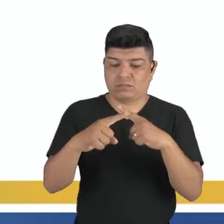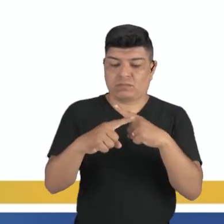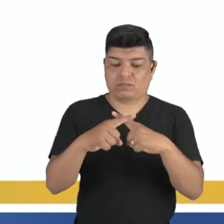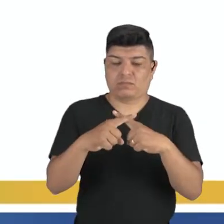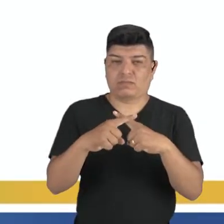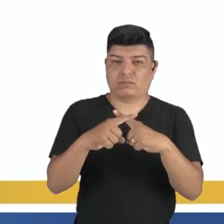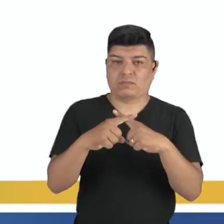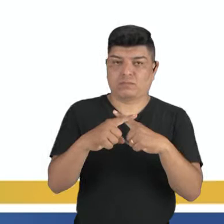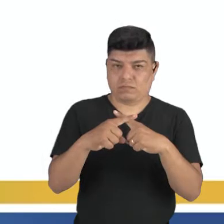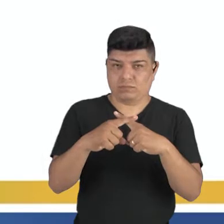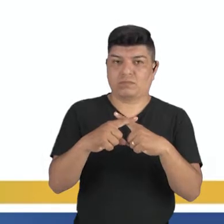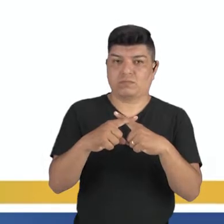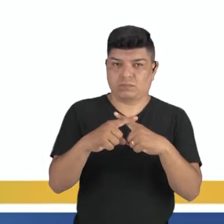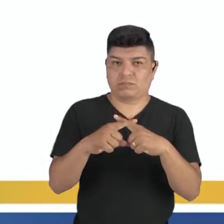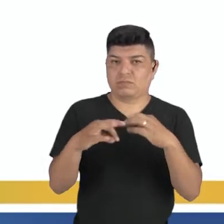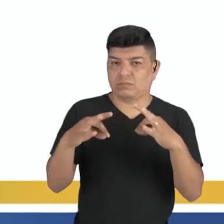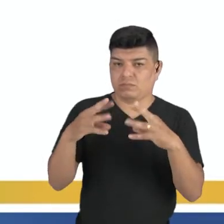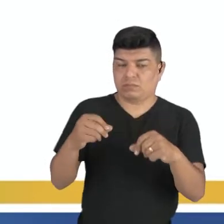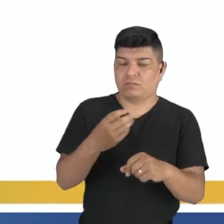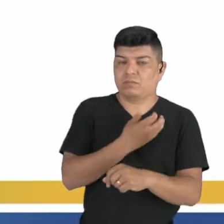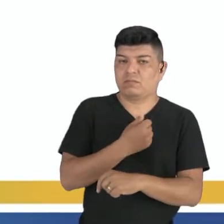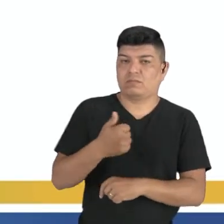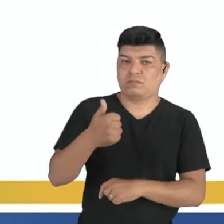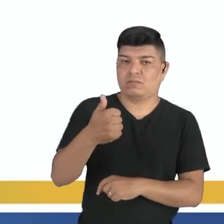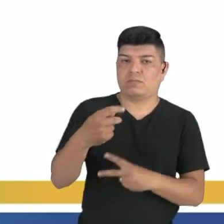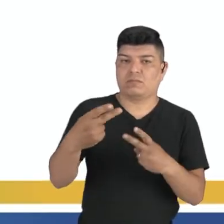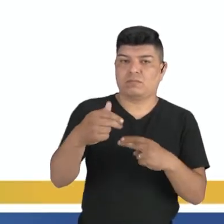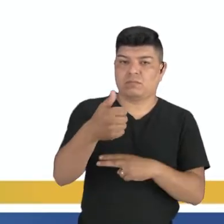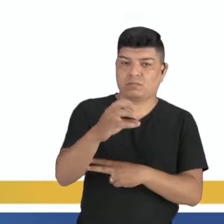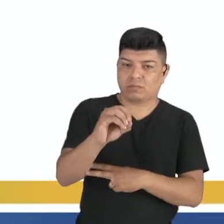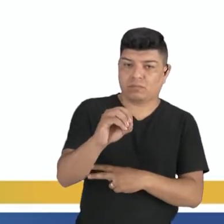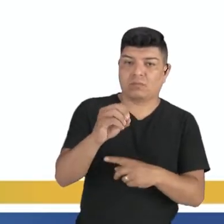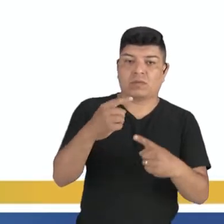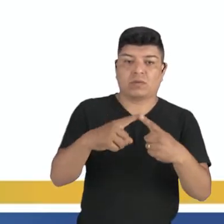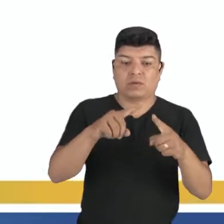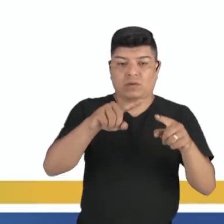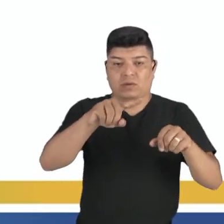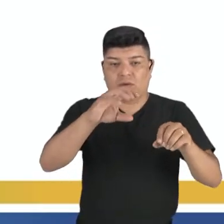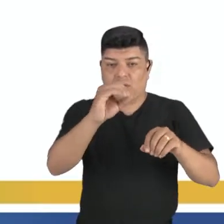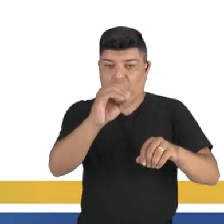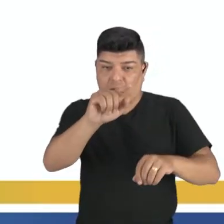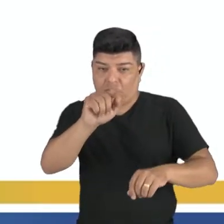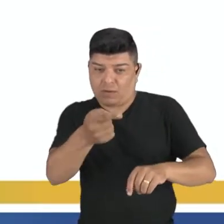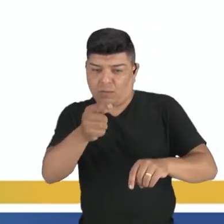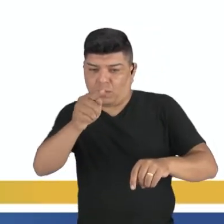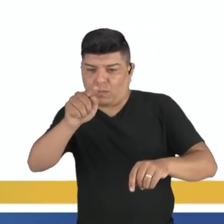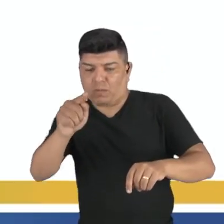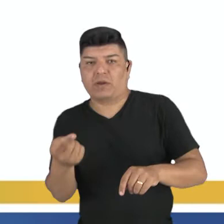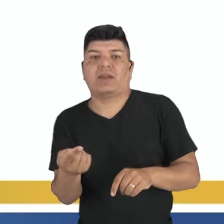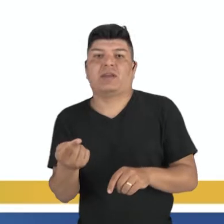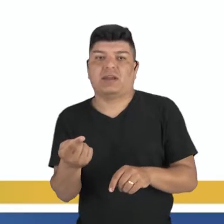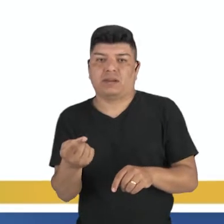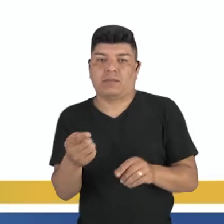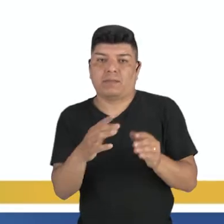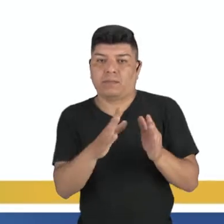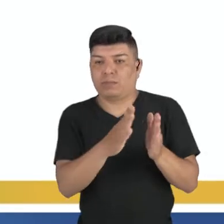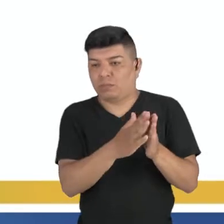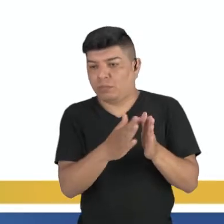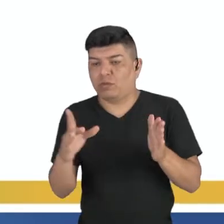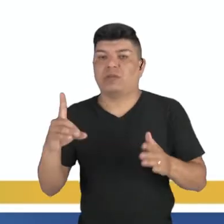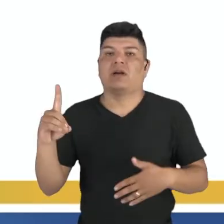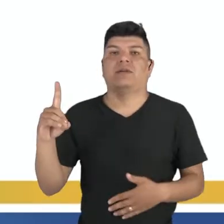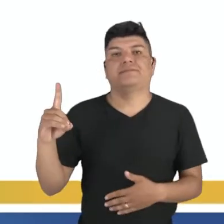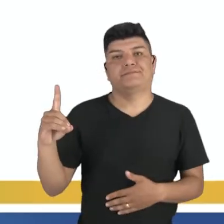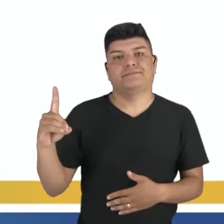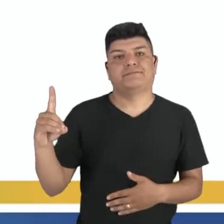multiplicar ambos os membros da equação 1 por 10, para que a vírgula se desloque uma casa decimal para a direita.